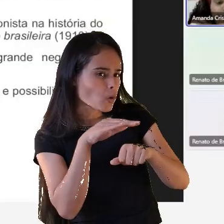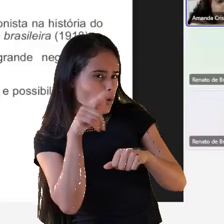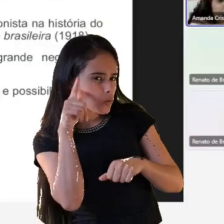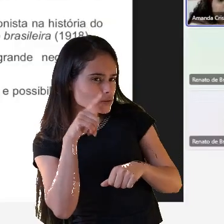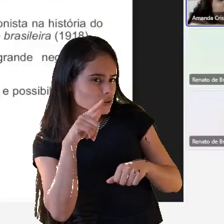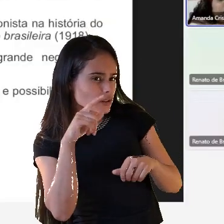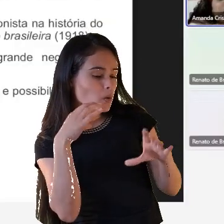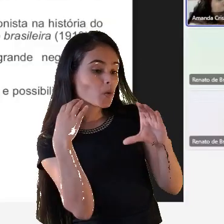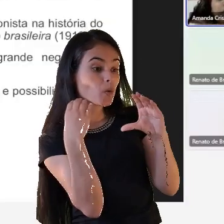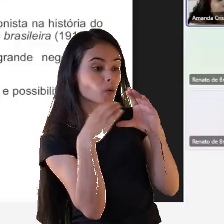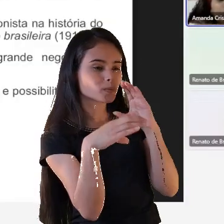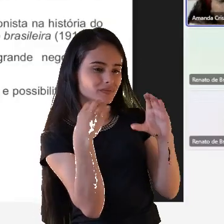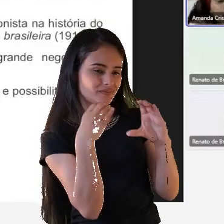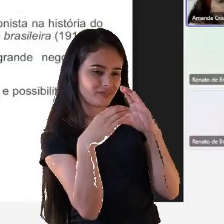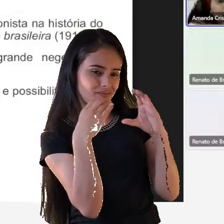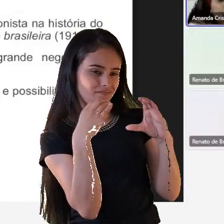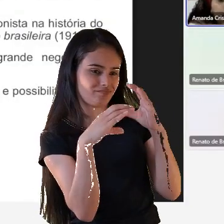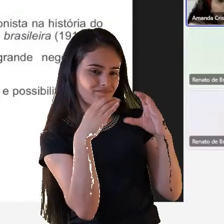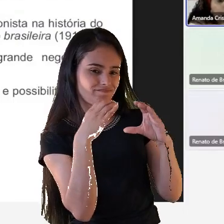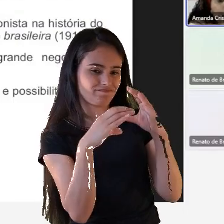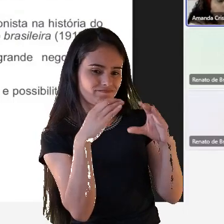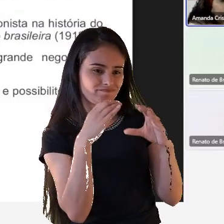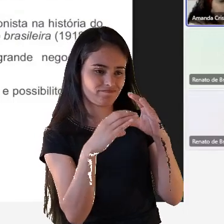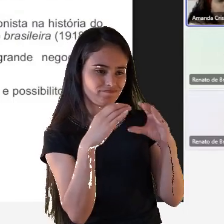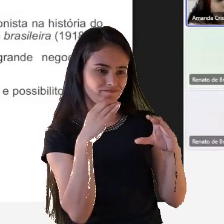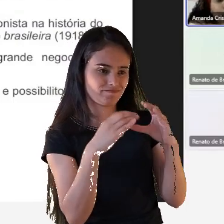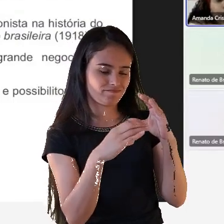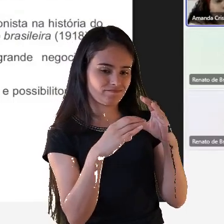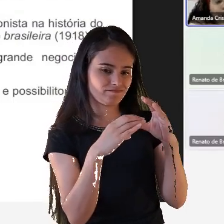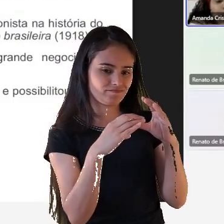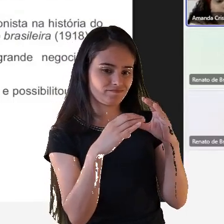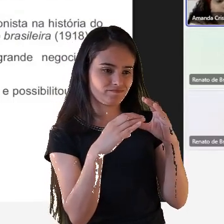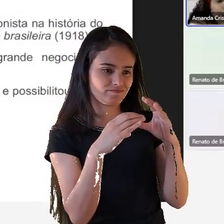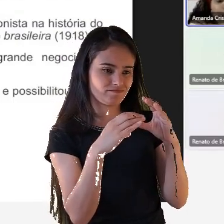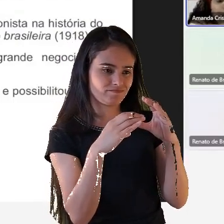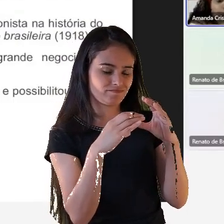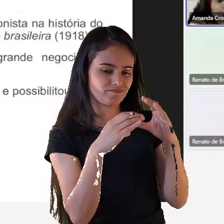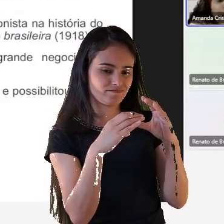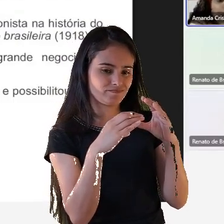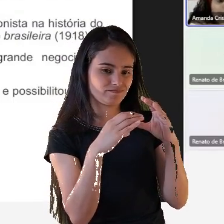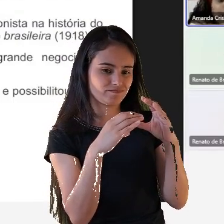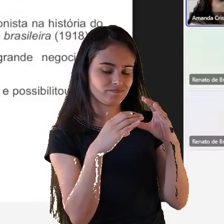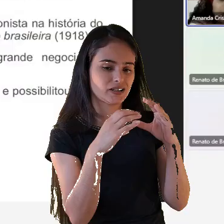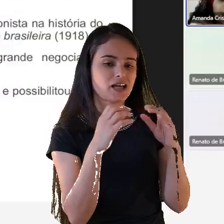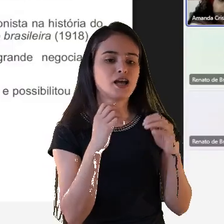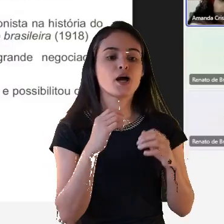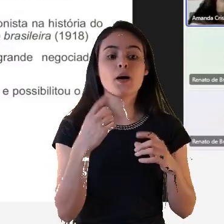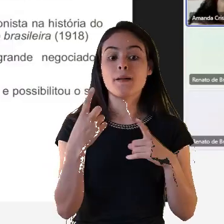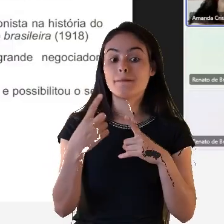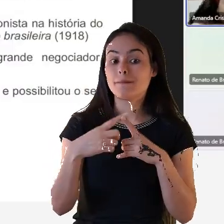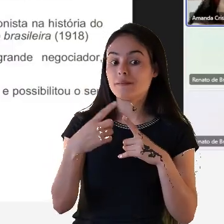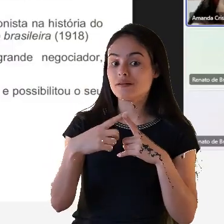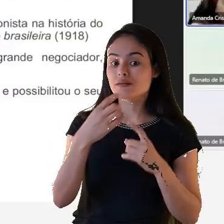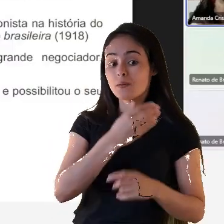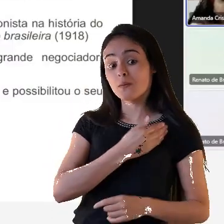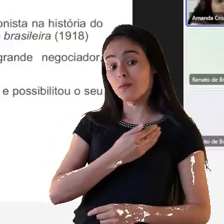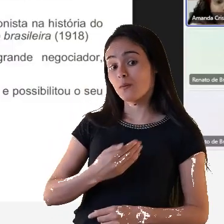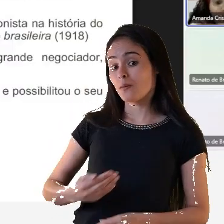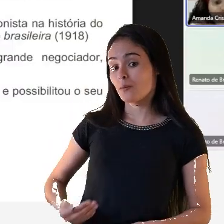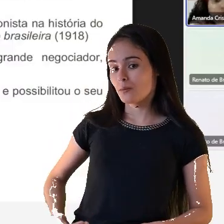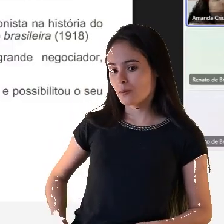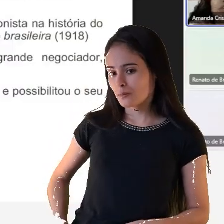trabalho que um grande político somente consegue fazer, né? Que é esse trabalho de conversar com